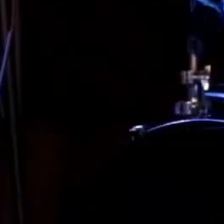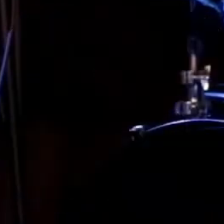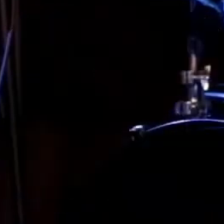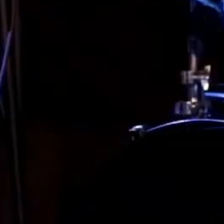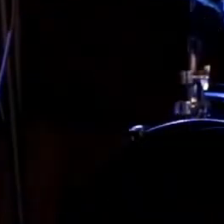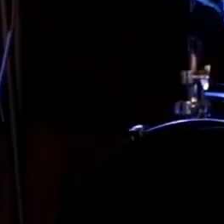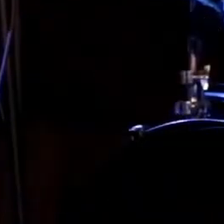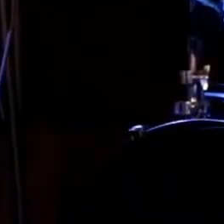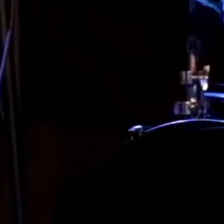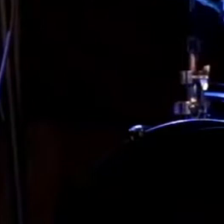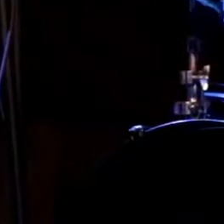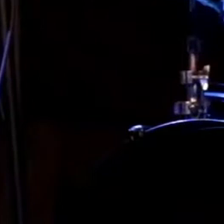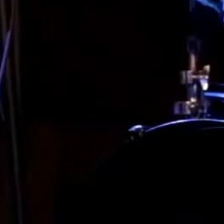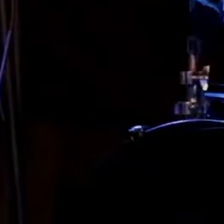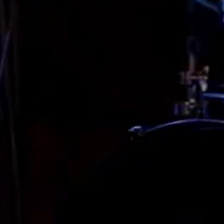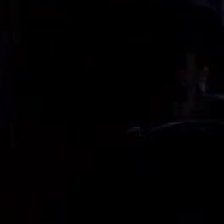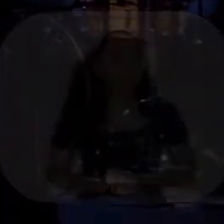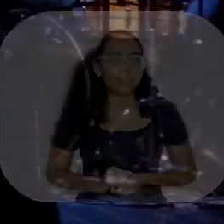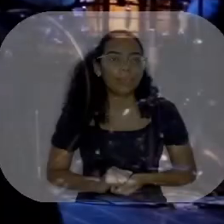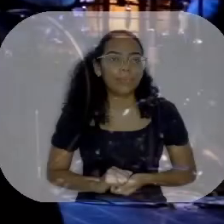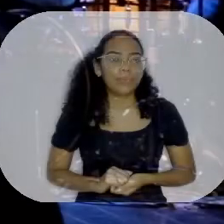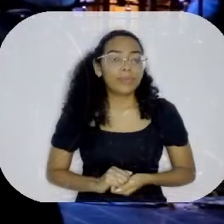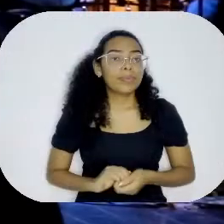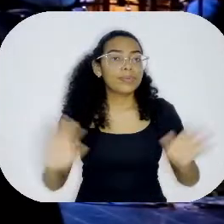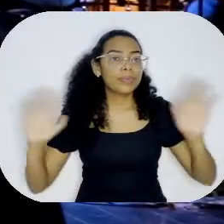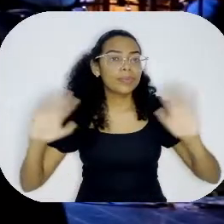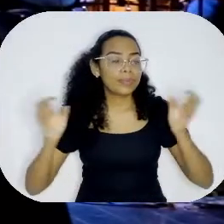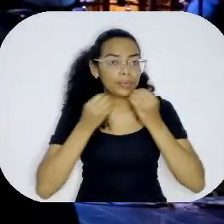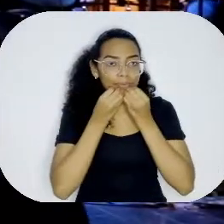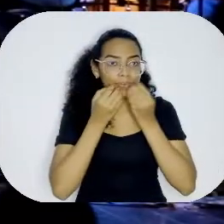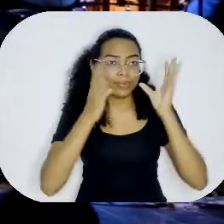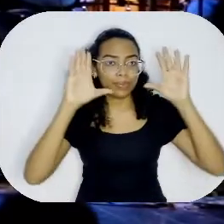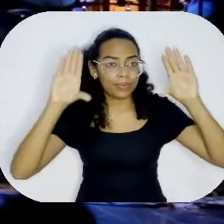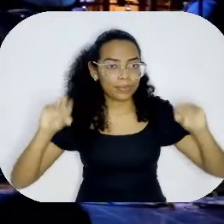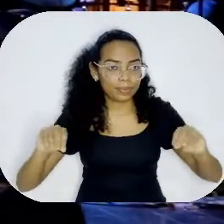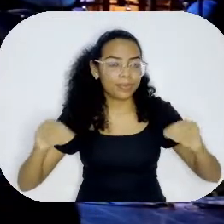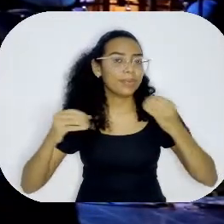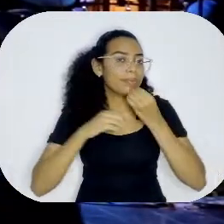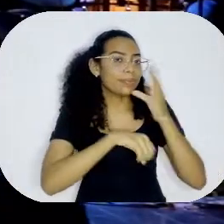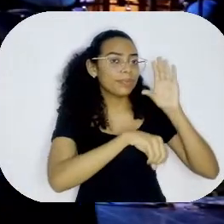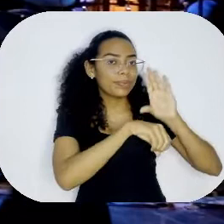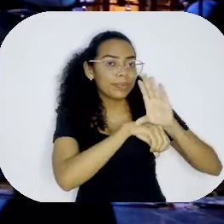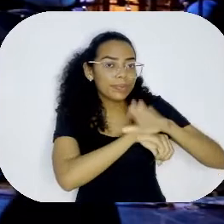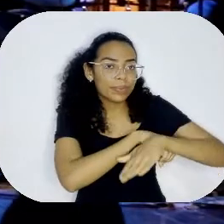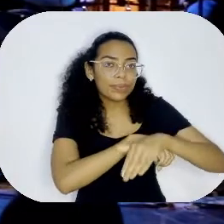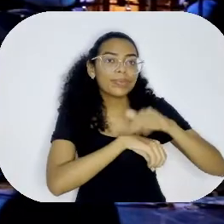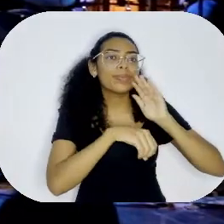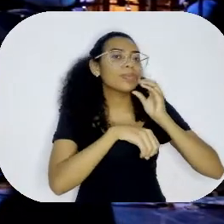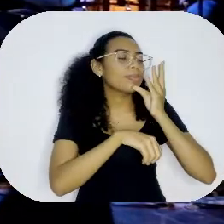ensaio. Vai aqui declamar seu poema. Pessoal, boa noite. Boa noite a todos e